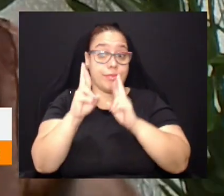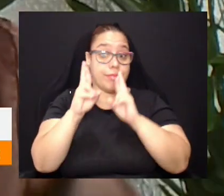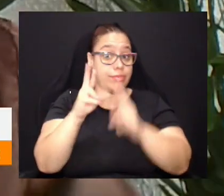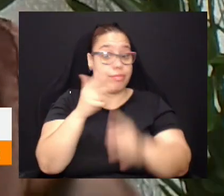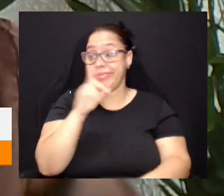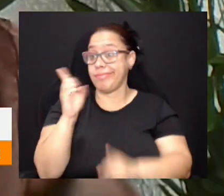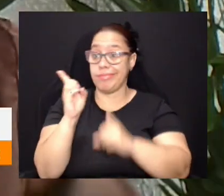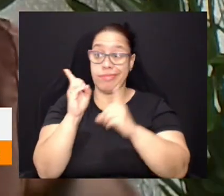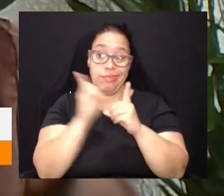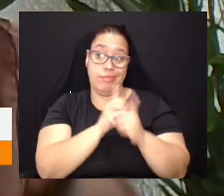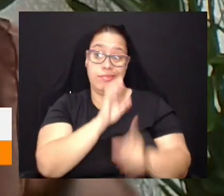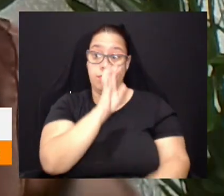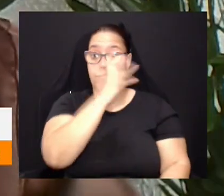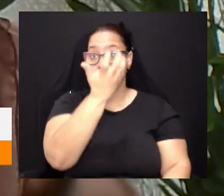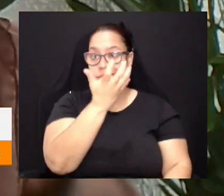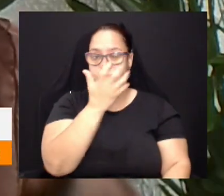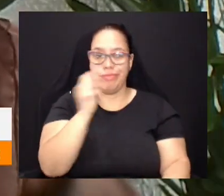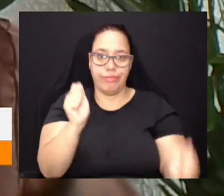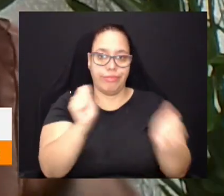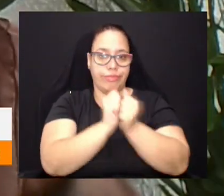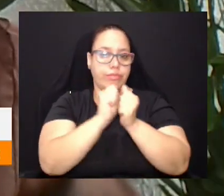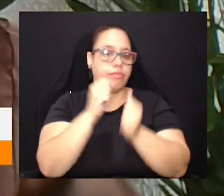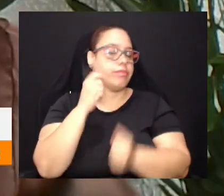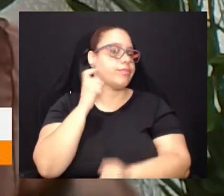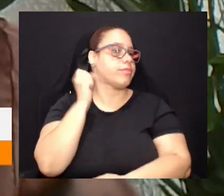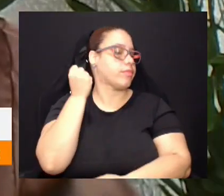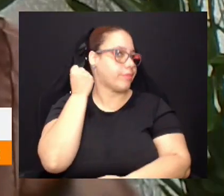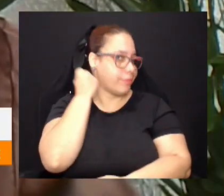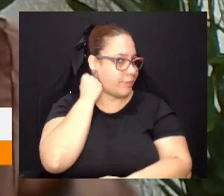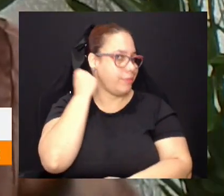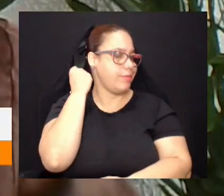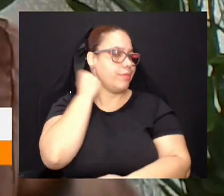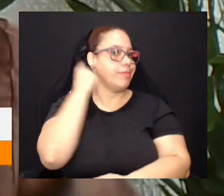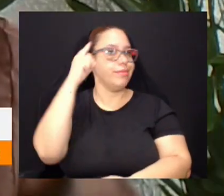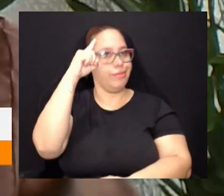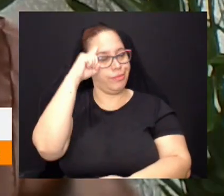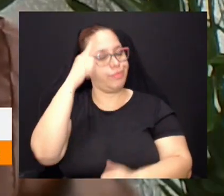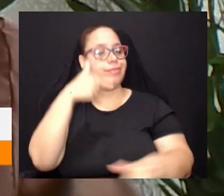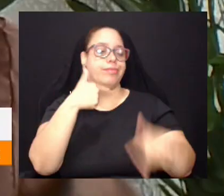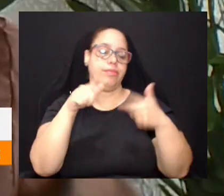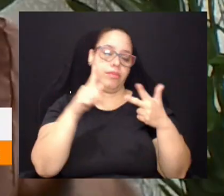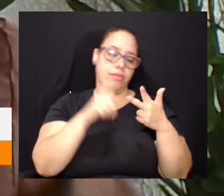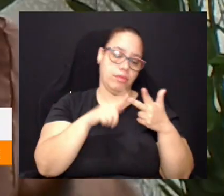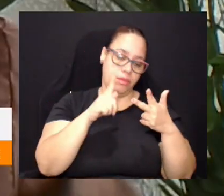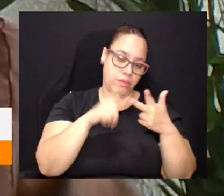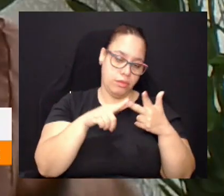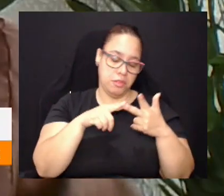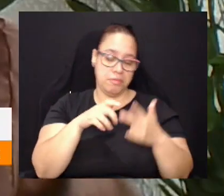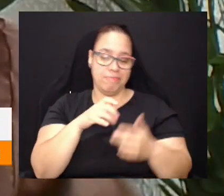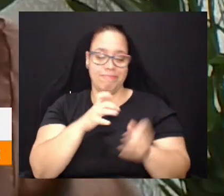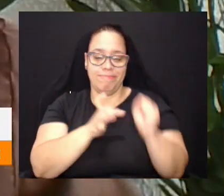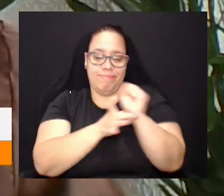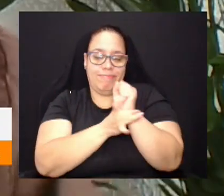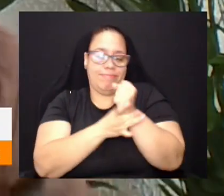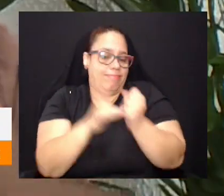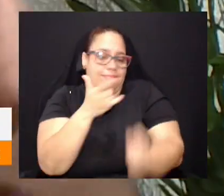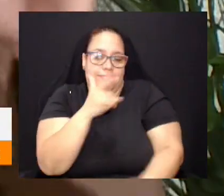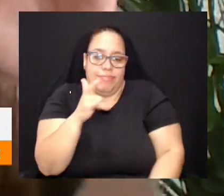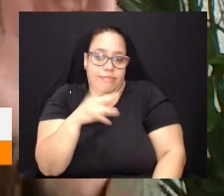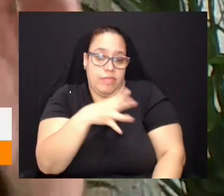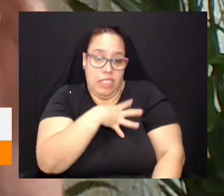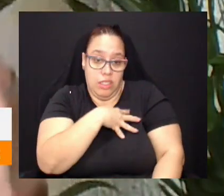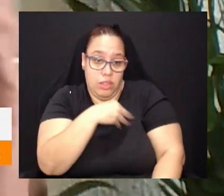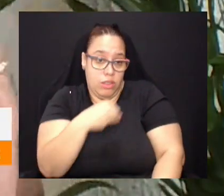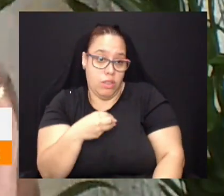atendidas, junto com o estresse do dia a dia, trabalho, emprego, inseguranças, filhos, contas,